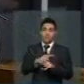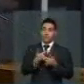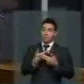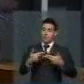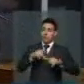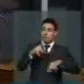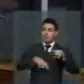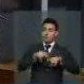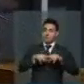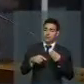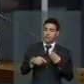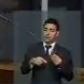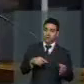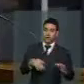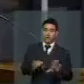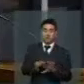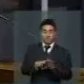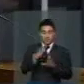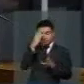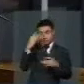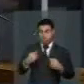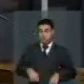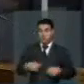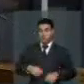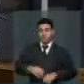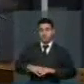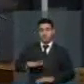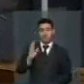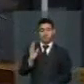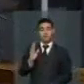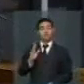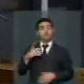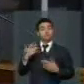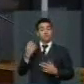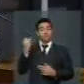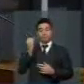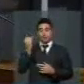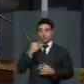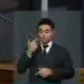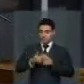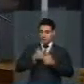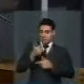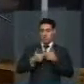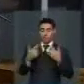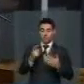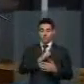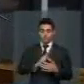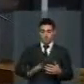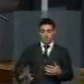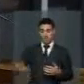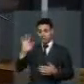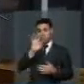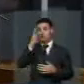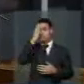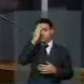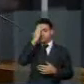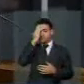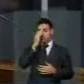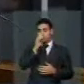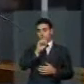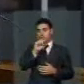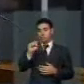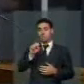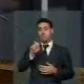de que tanto necessitam. É tão importante a sua atuação que o governo federal reconhece a Sociedade São Vicente de